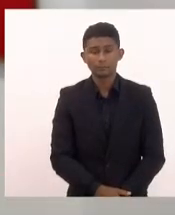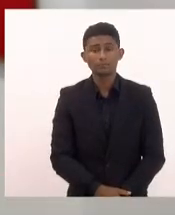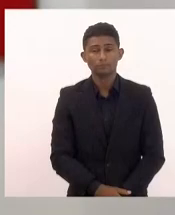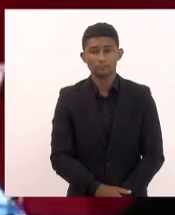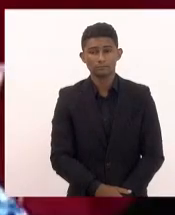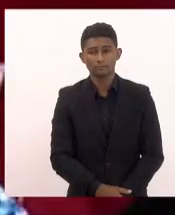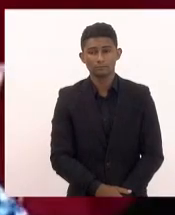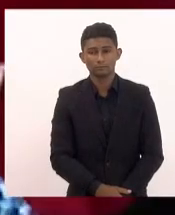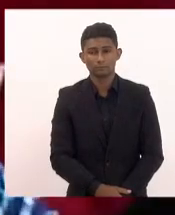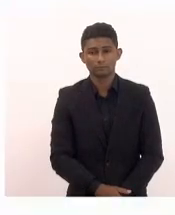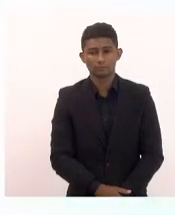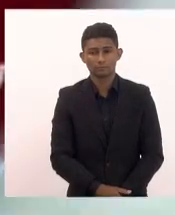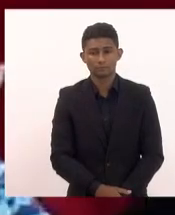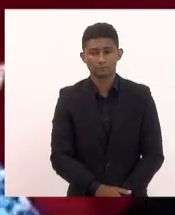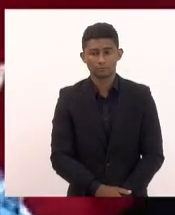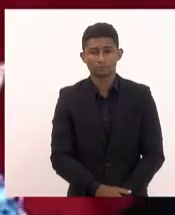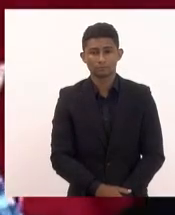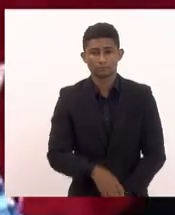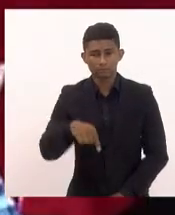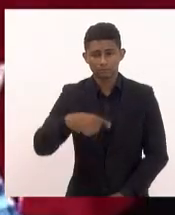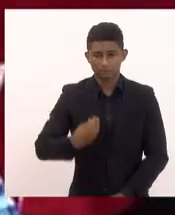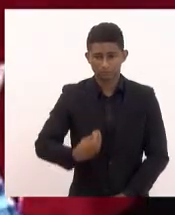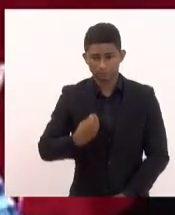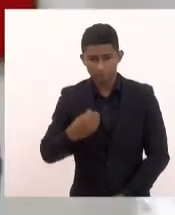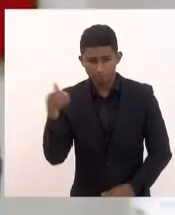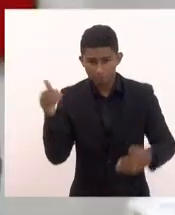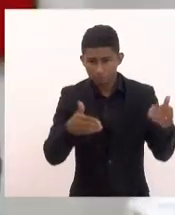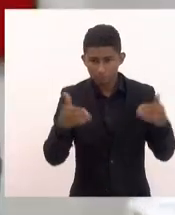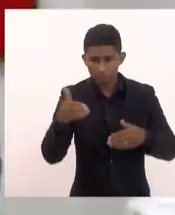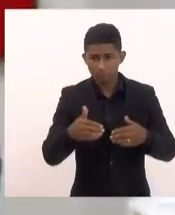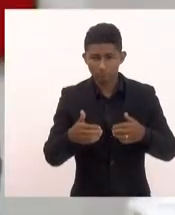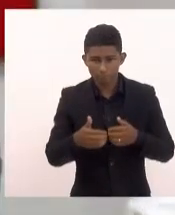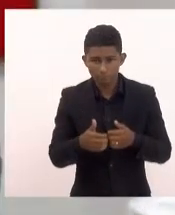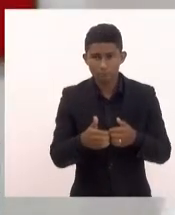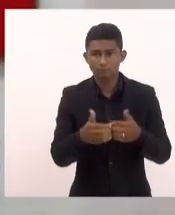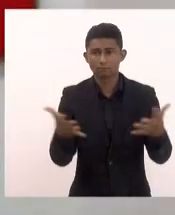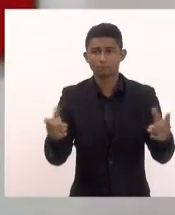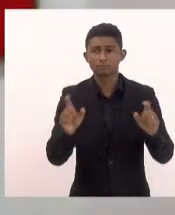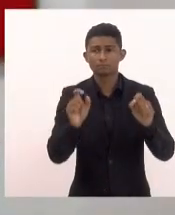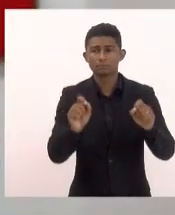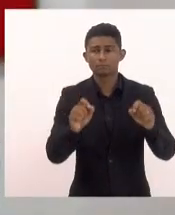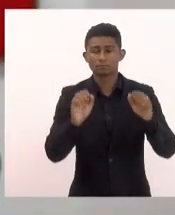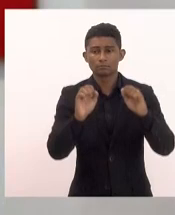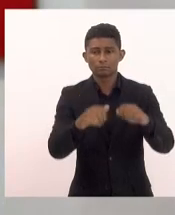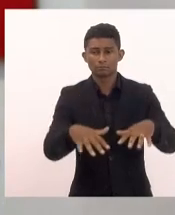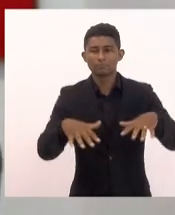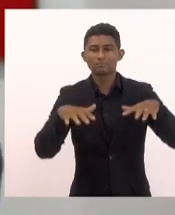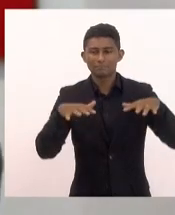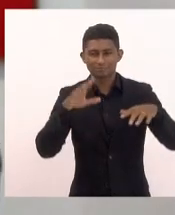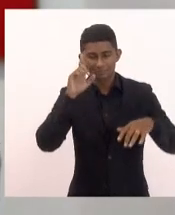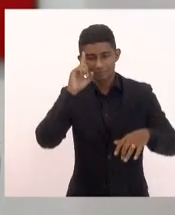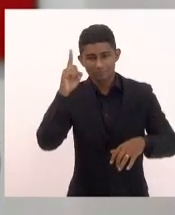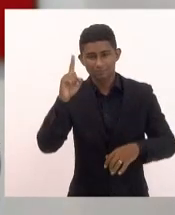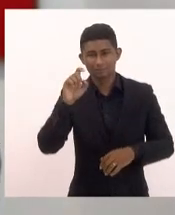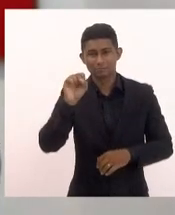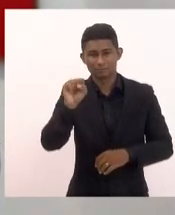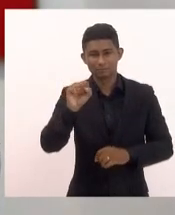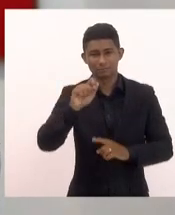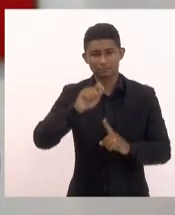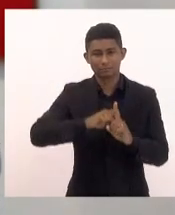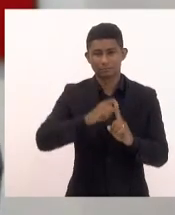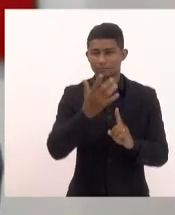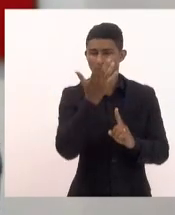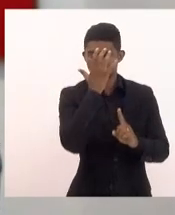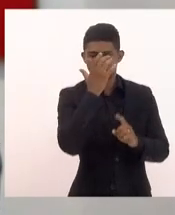a proteção de Deus, iniciamos os nossos trabalhos. Está aberta a primeira sessão extraordinária, dia 8 de fevereiro de 2022.